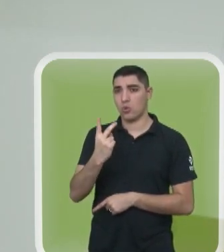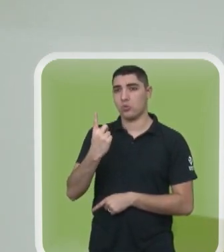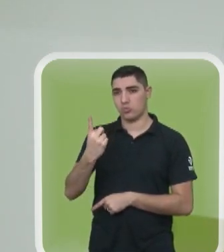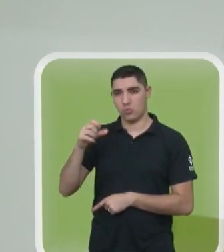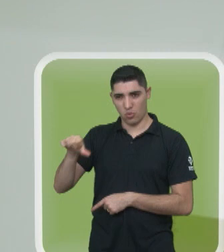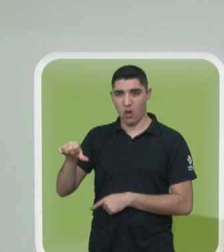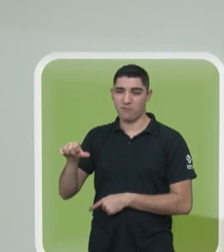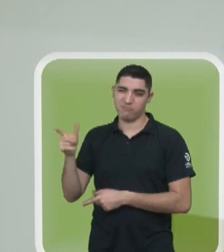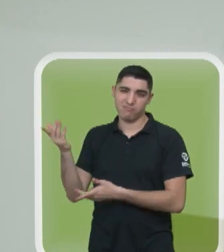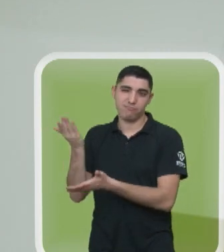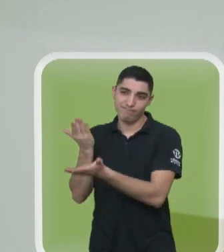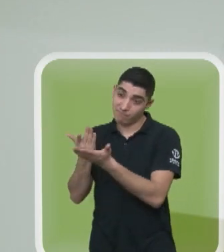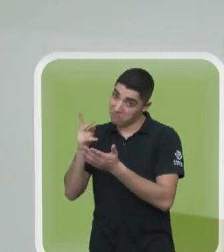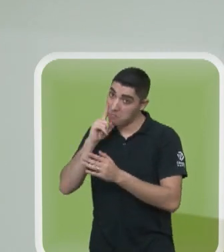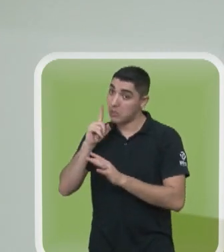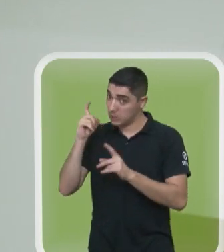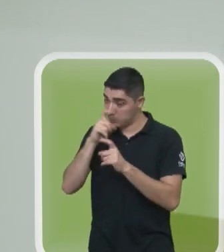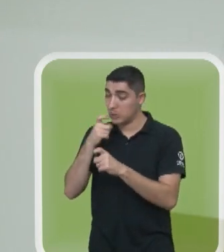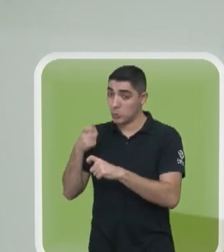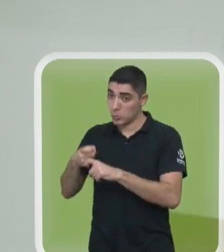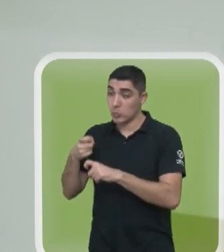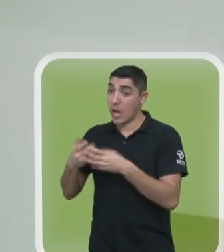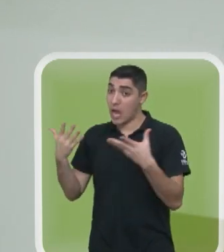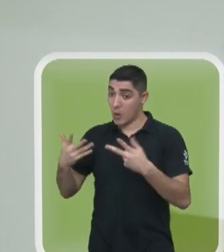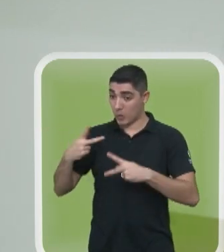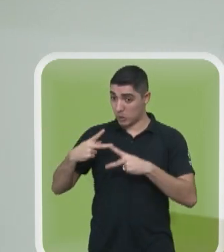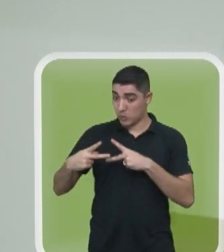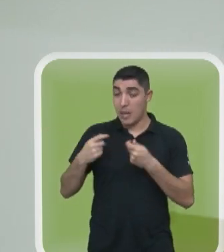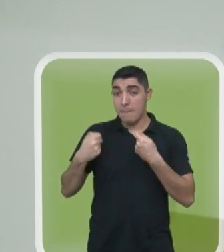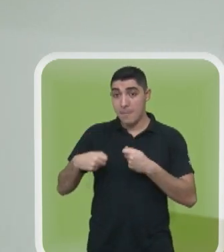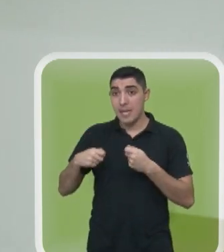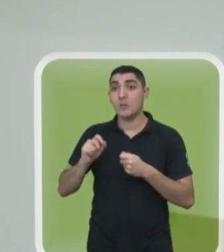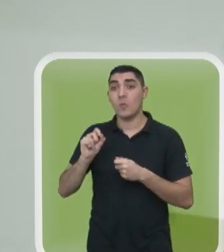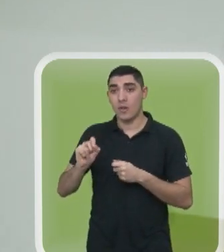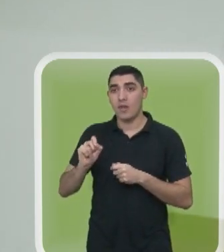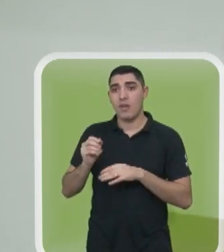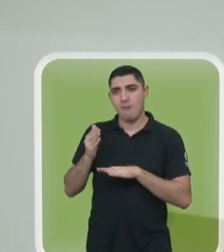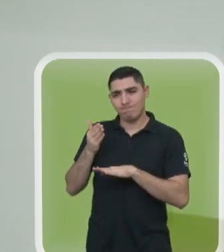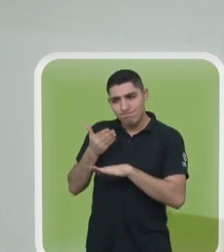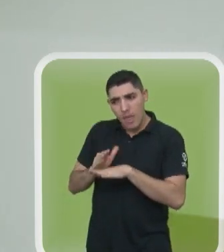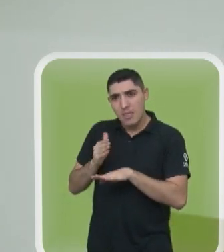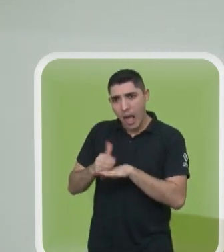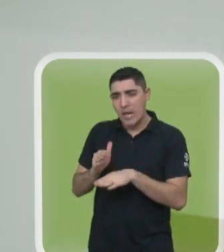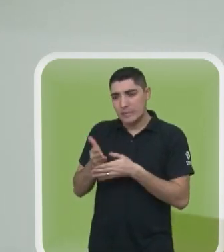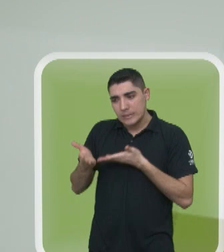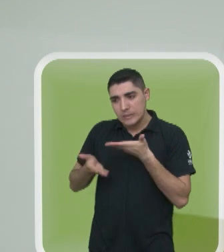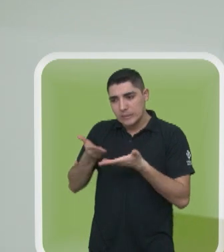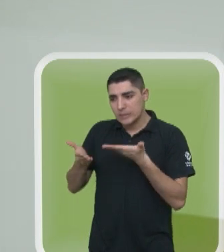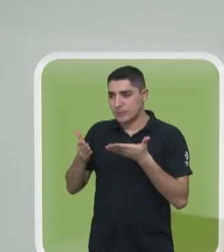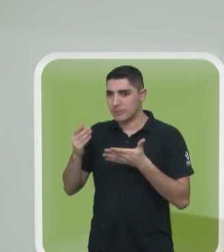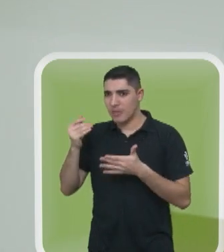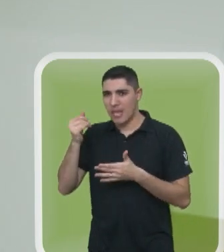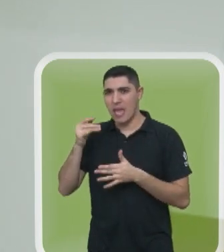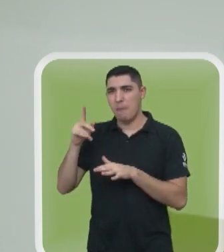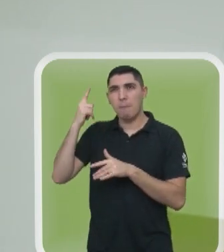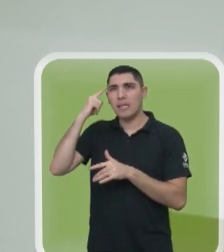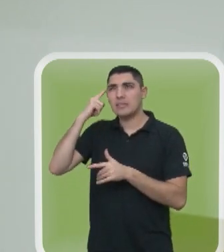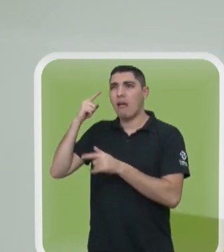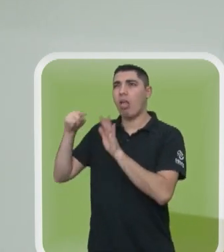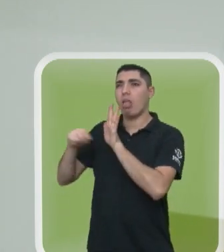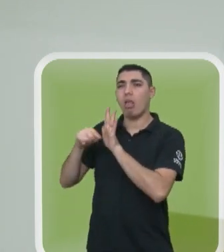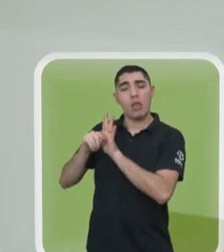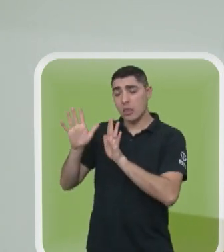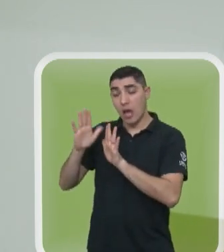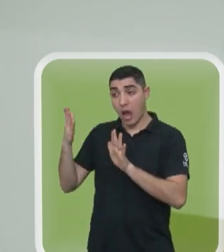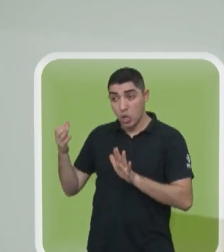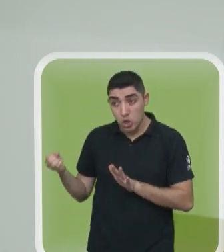tradicional. E agora o São José tem que já juntar os cacos, pensar no novo